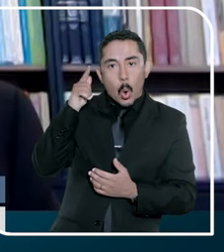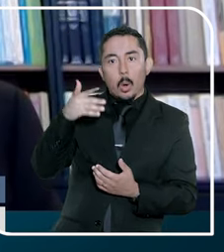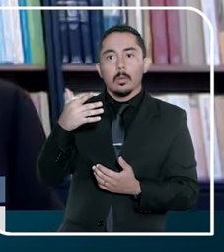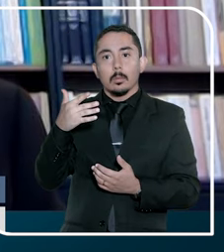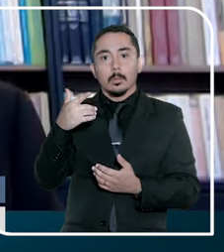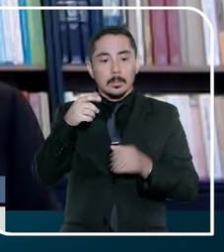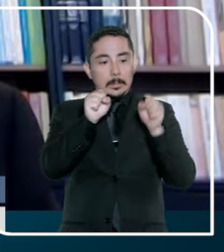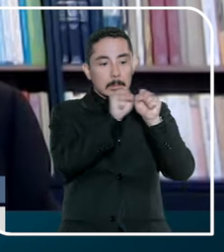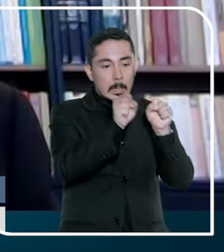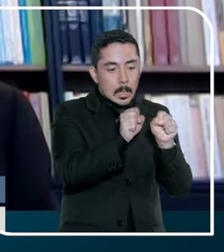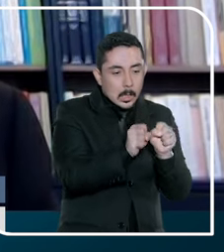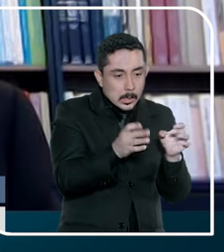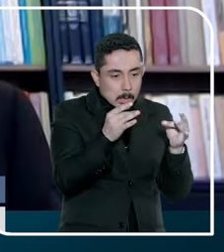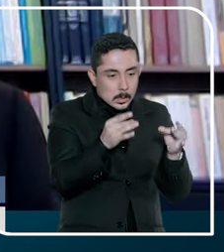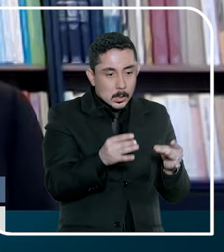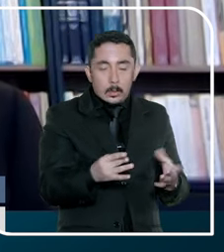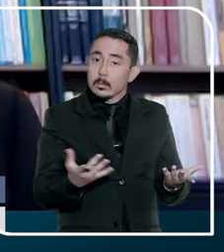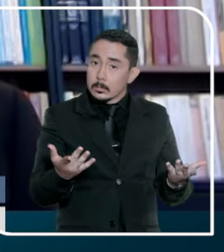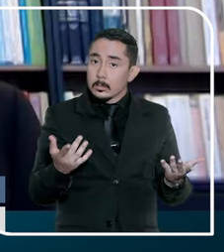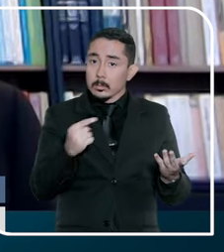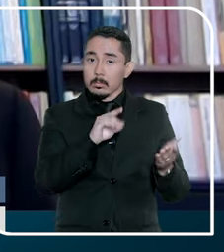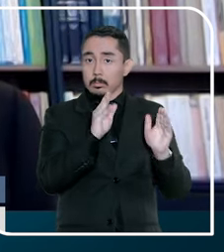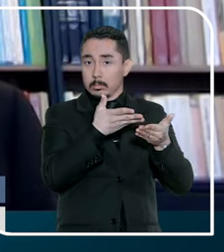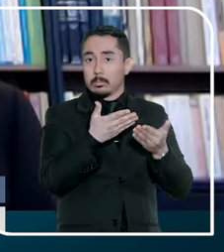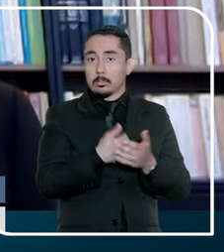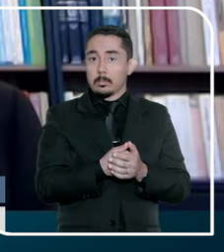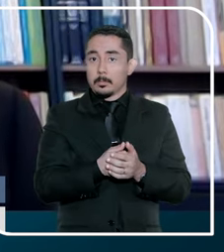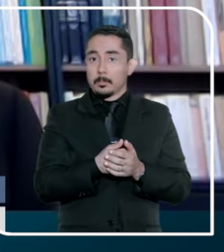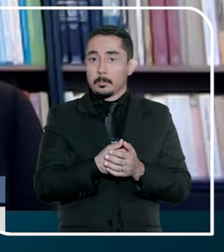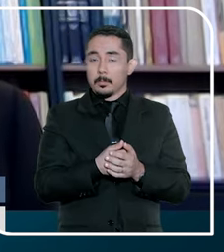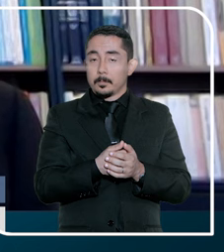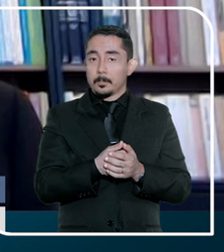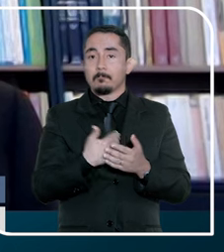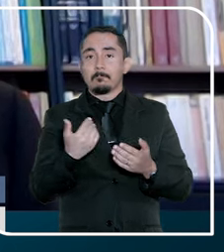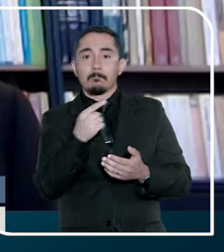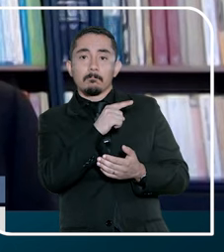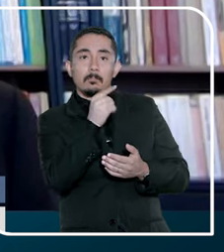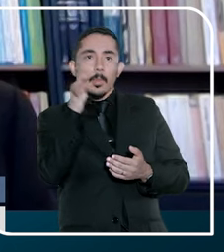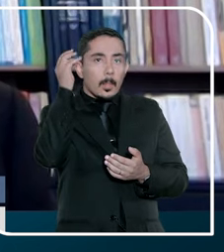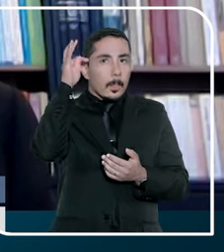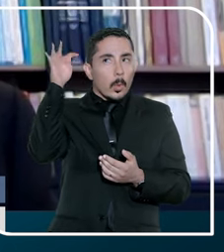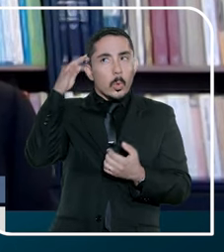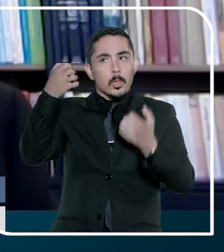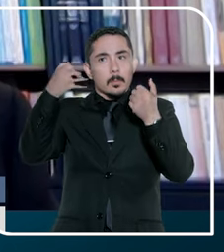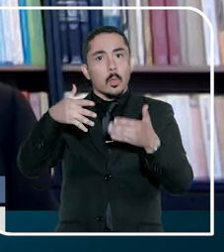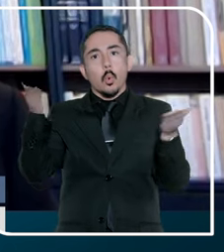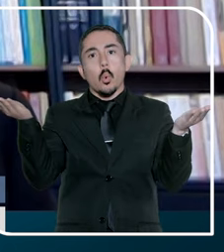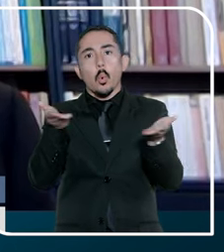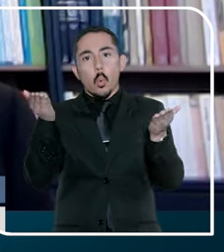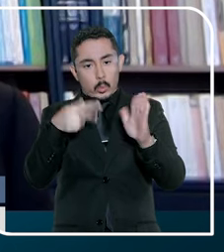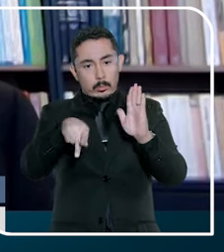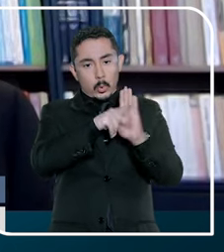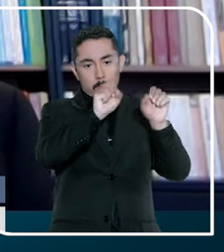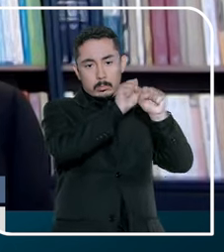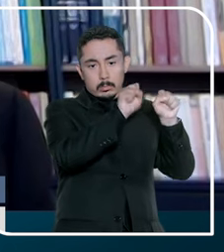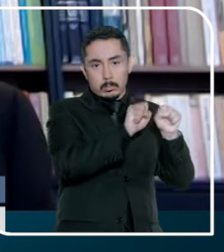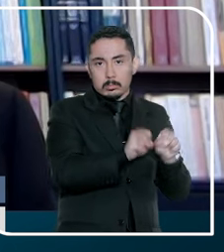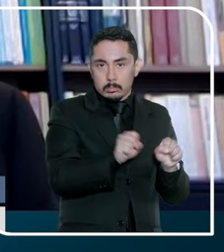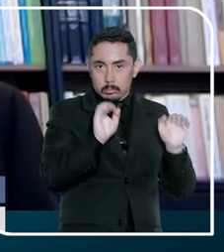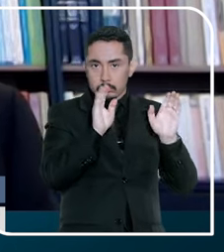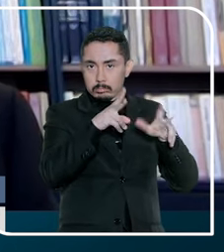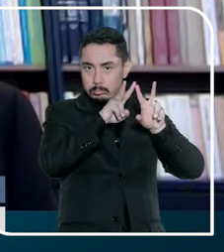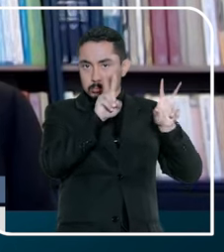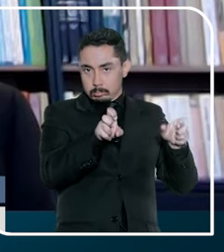aspectos e a categoria que a doutrina oferece hoje para sistematizar esses aspectos é